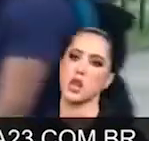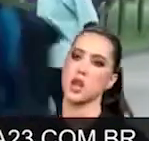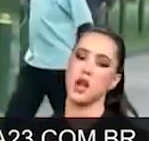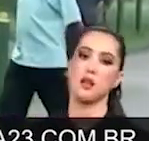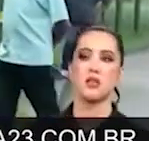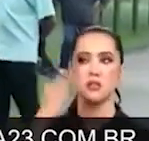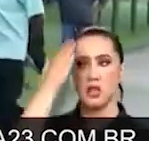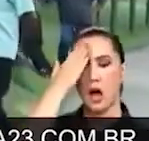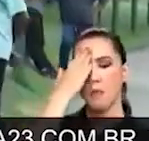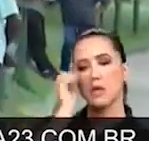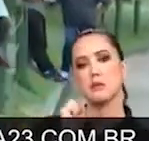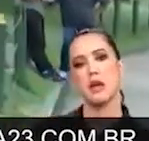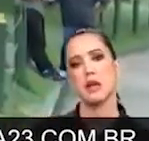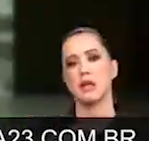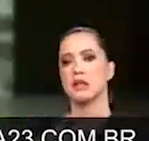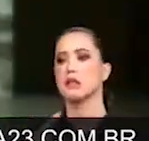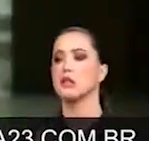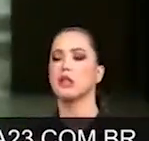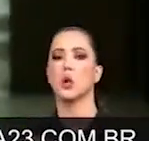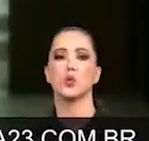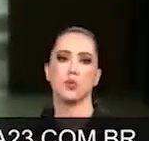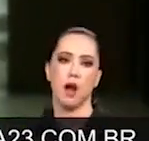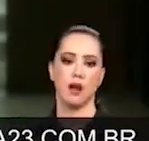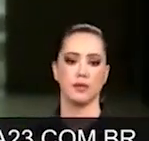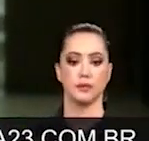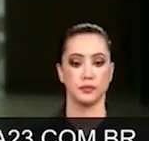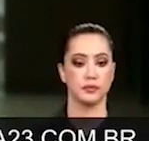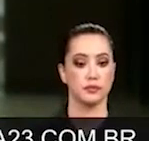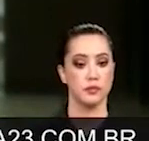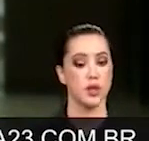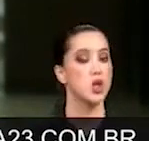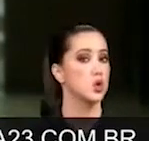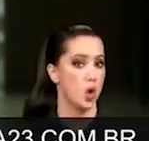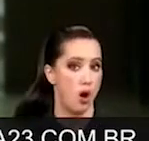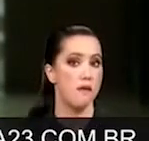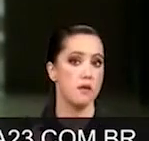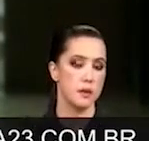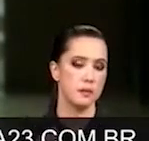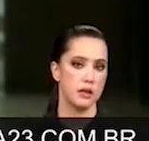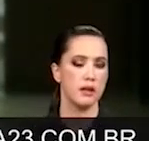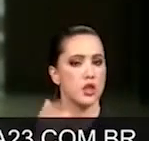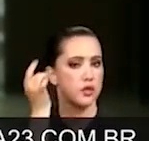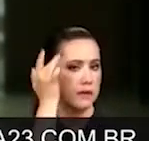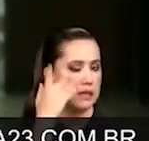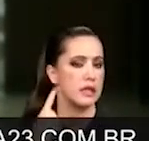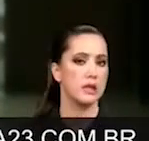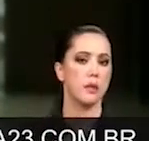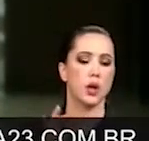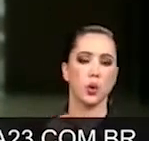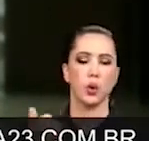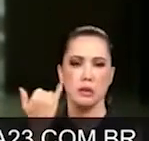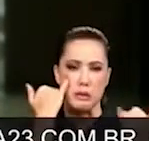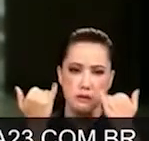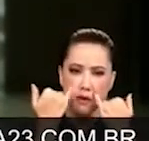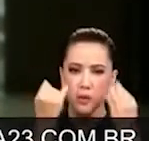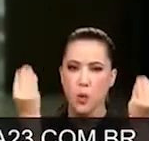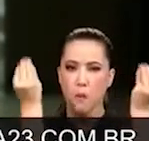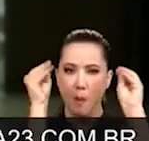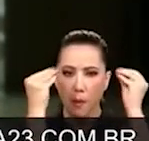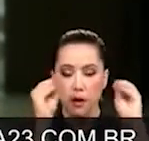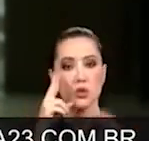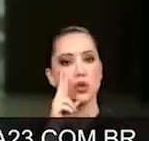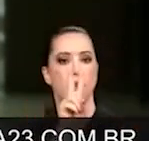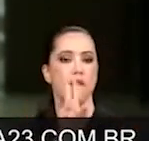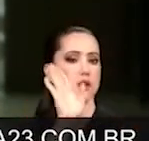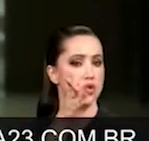foi adiado para maio, para 31 de maio. Esse modelo facilita a prestação de contas porque todas as informações já vão estar lá